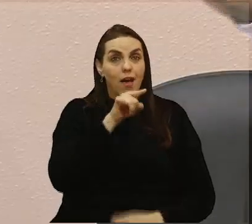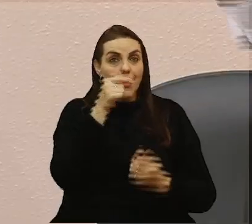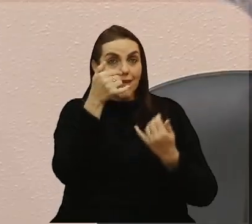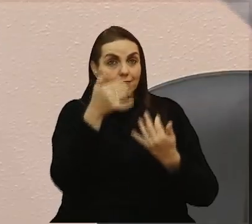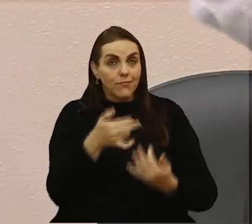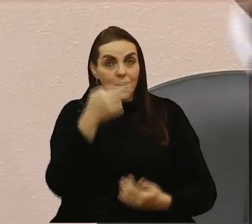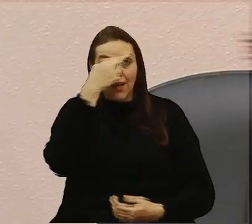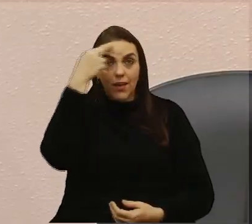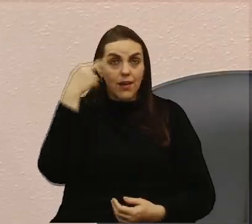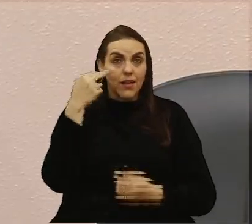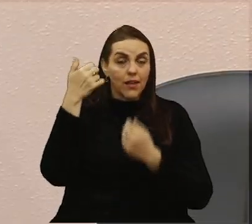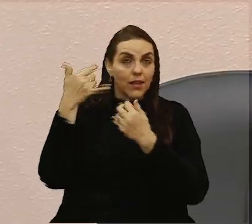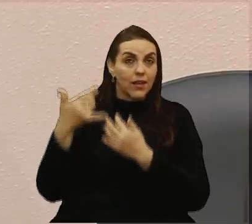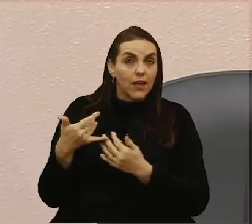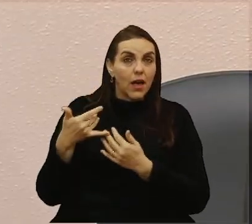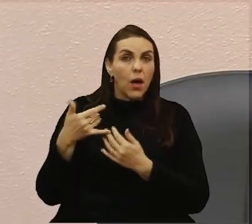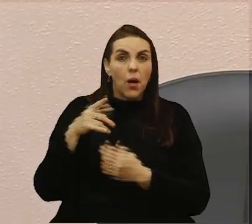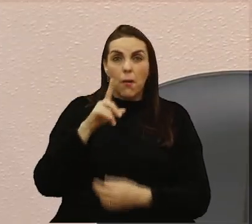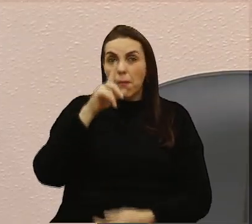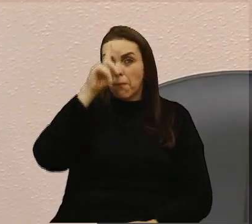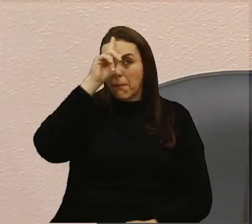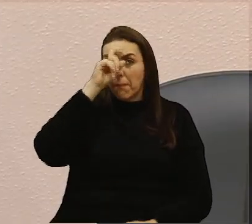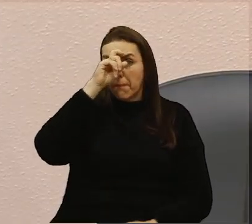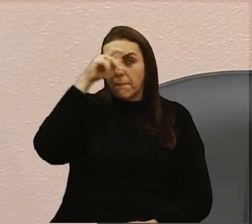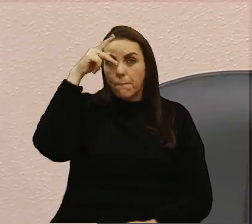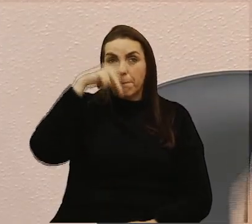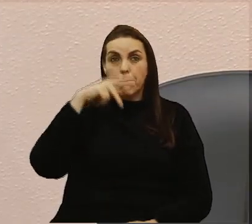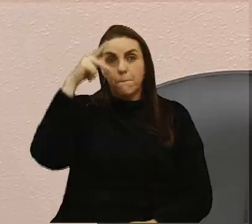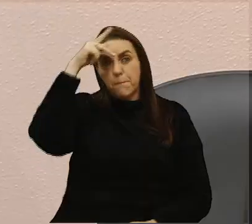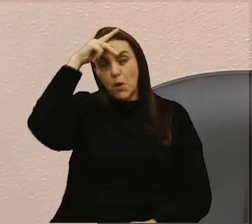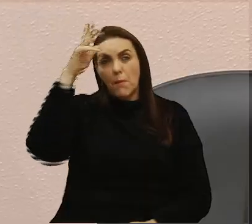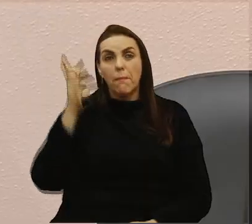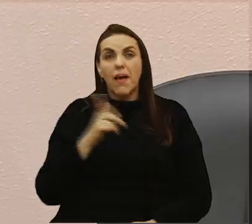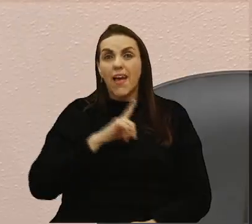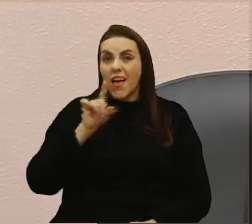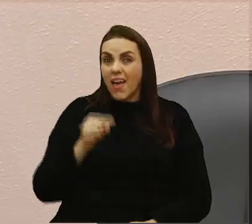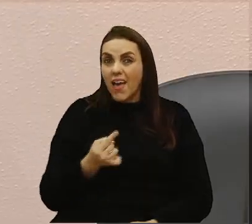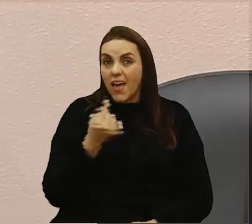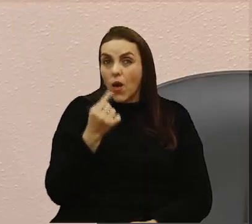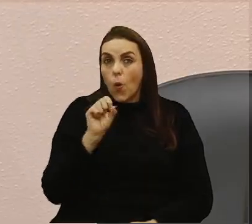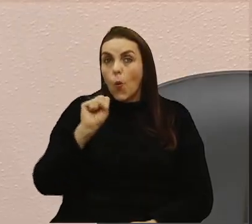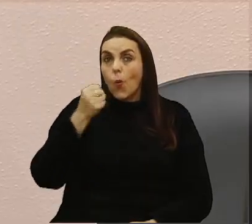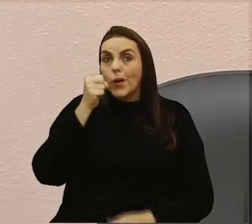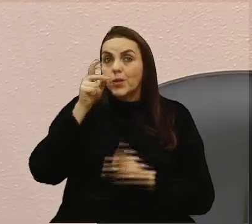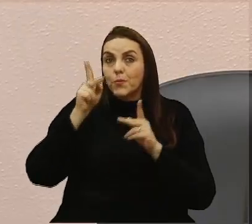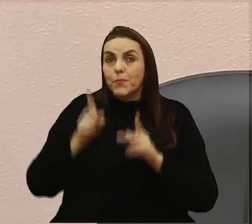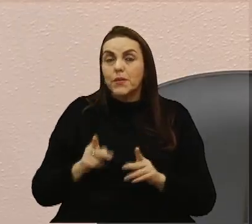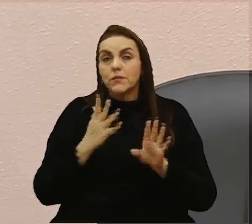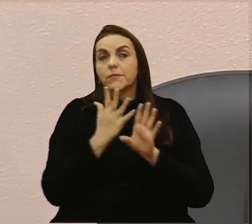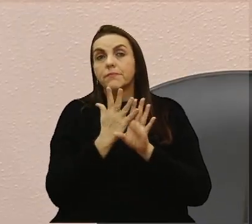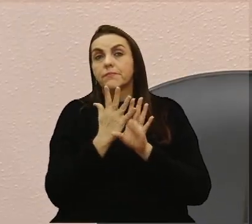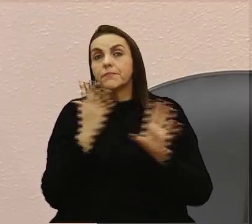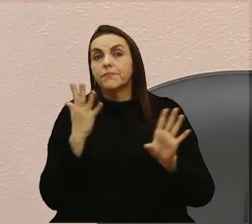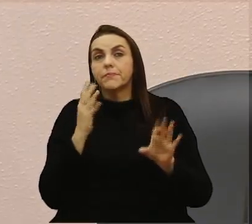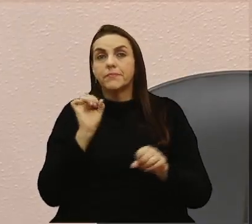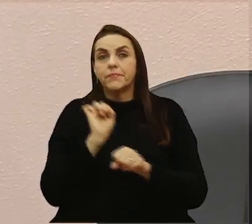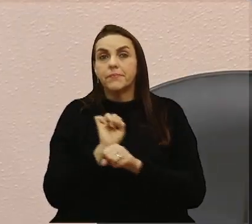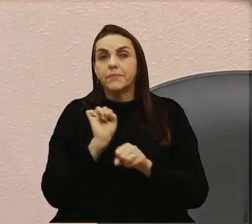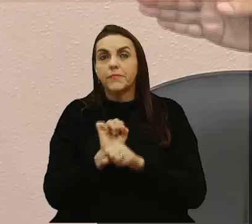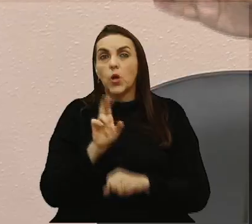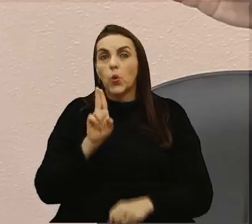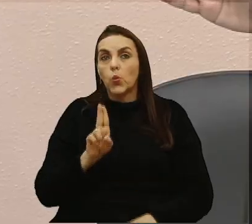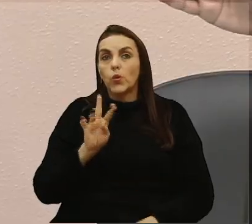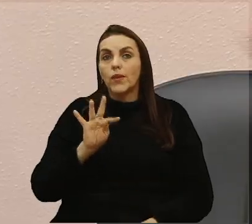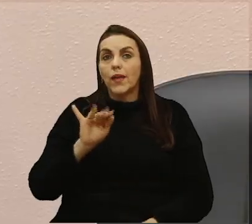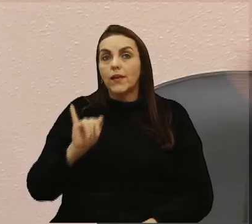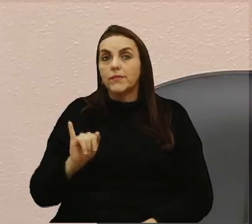no Pompeia, só para seguir o exemplo, são 8 pessoas aguardando UTI, em UTIs